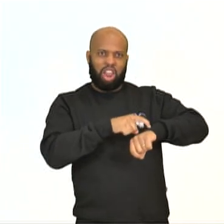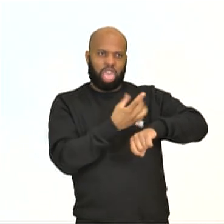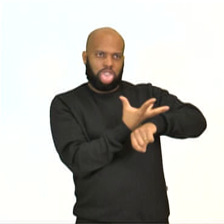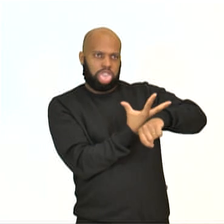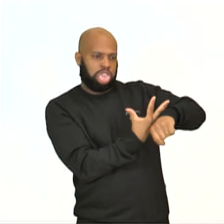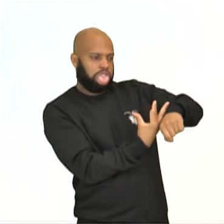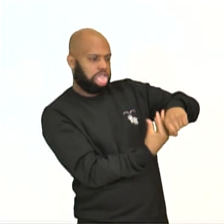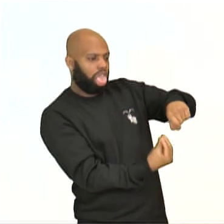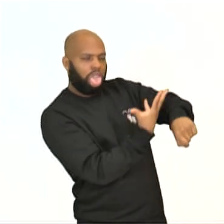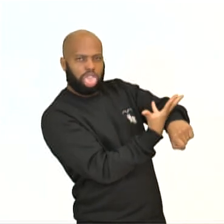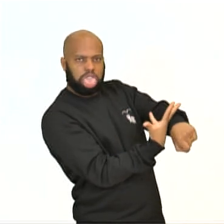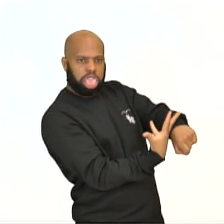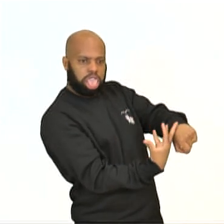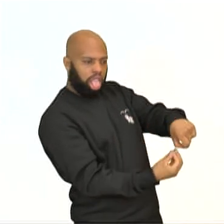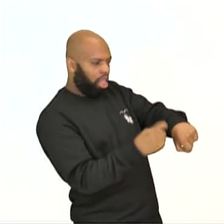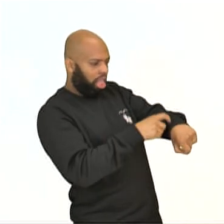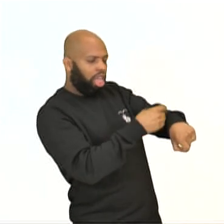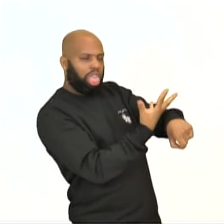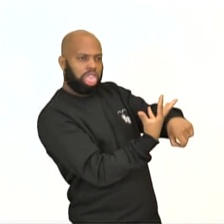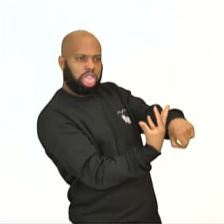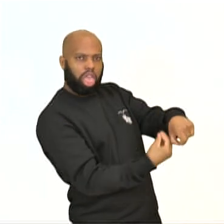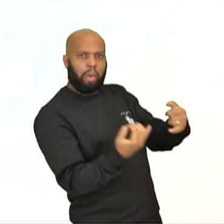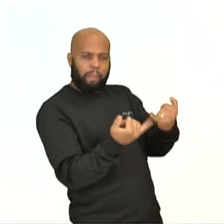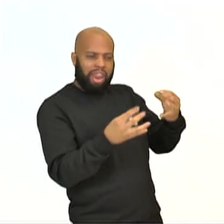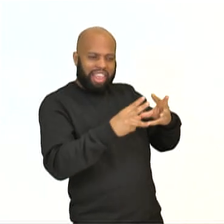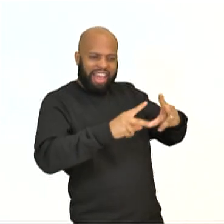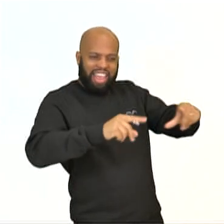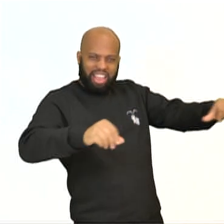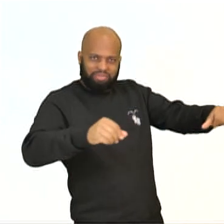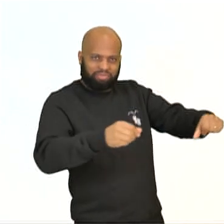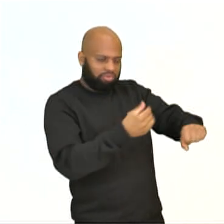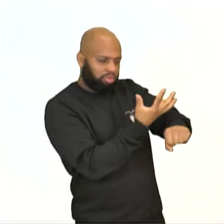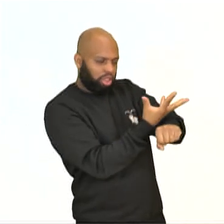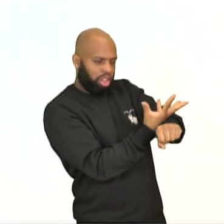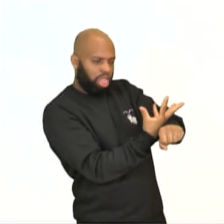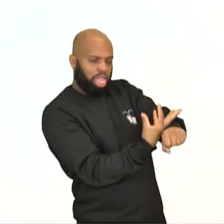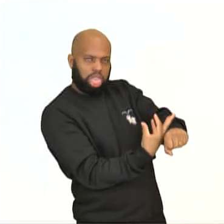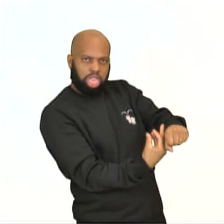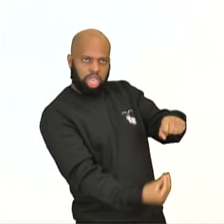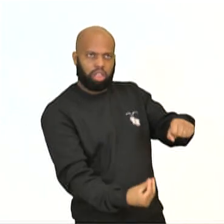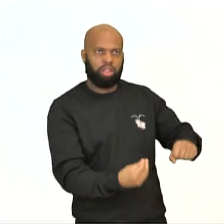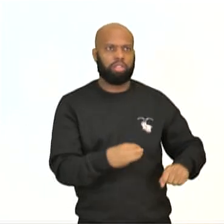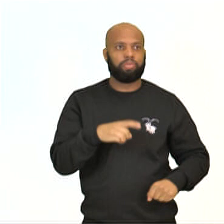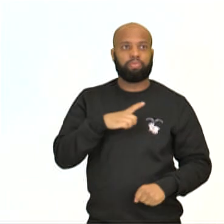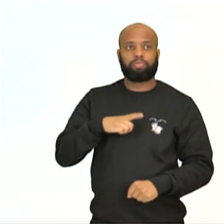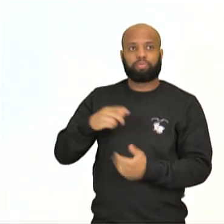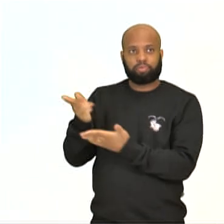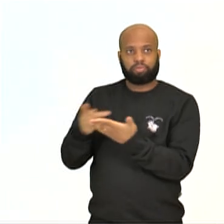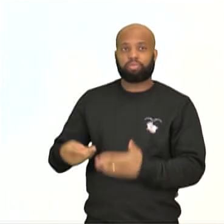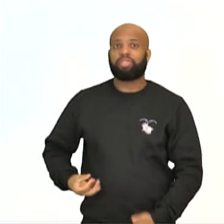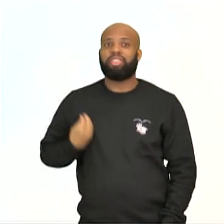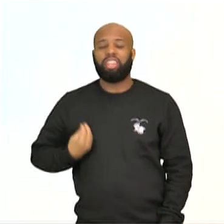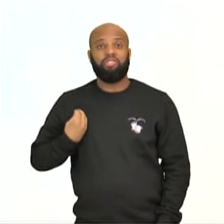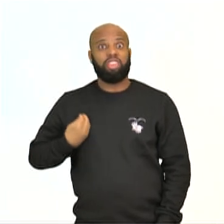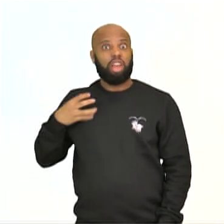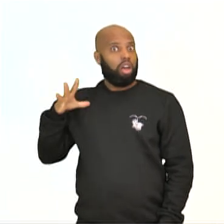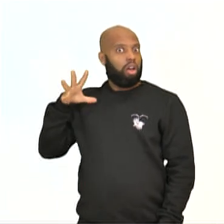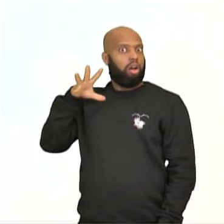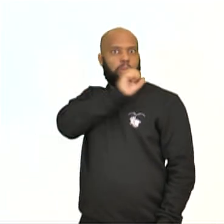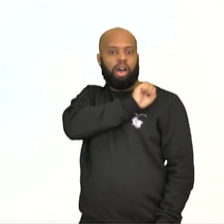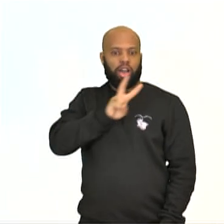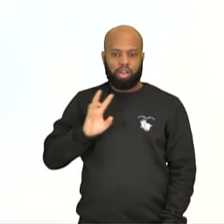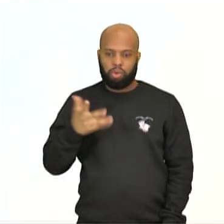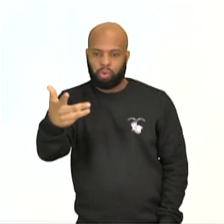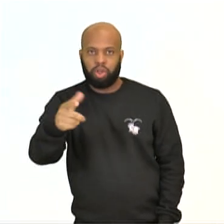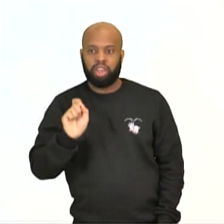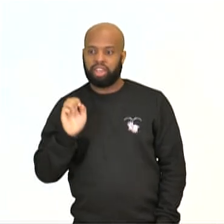relógio que está ali se desfazendo como areia nas mãos de uma pessoa. E aí, nós temos o poema. A vida é um flash entre